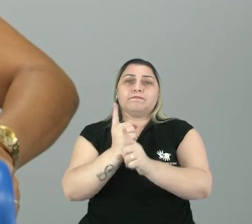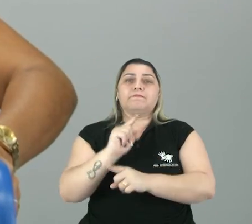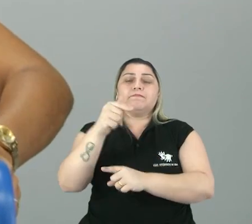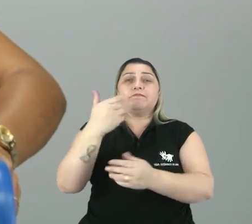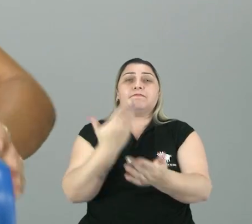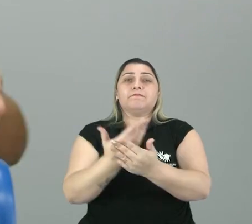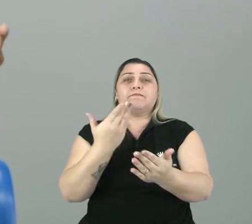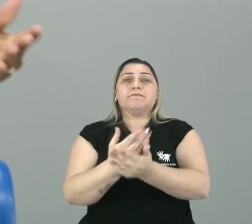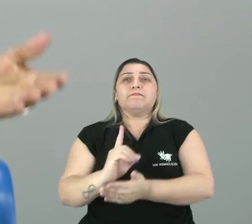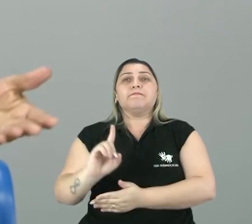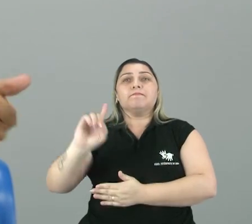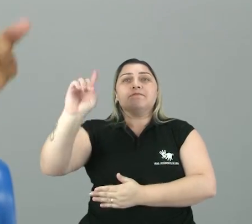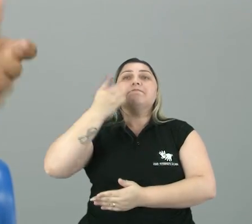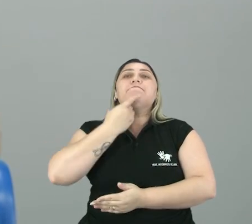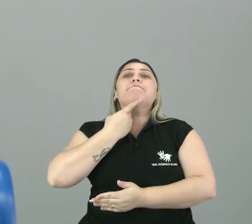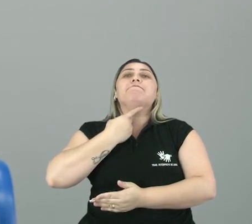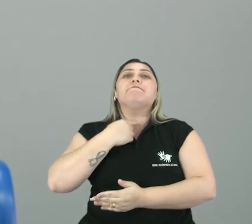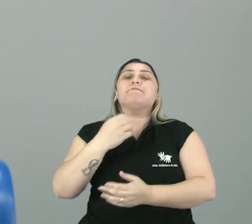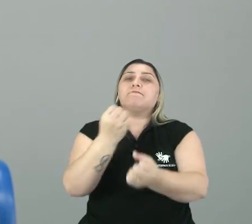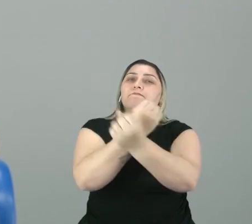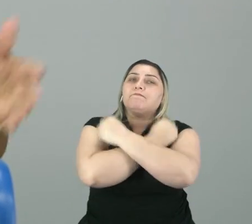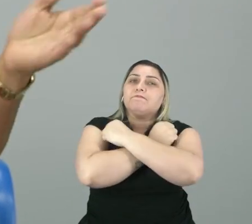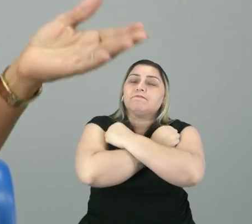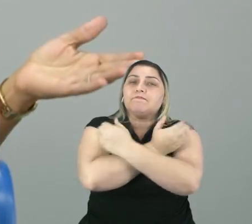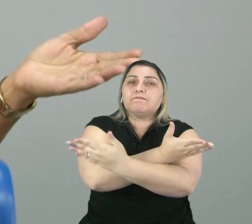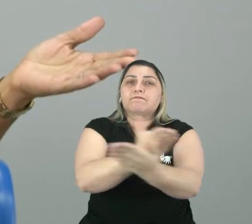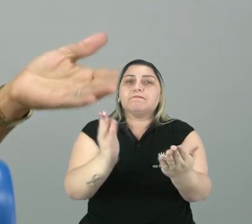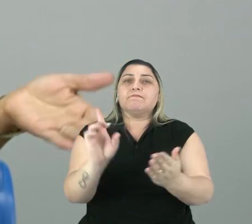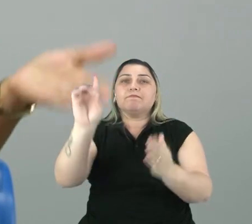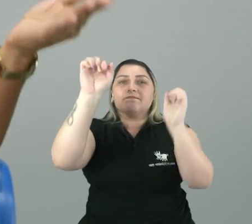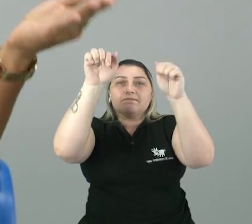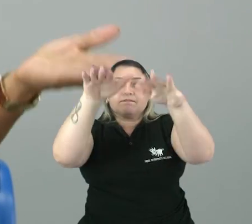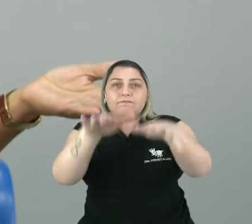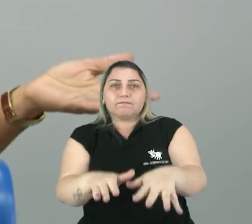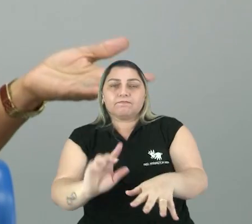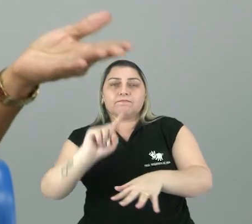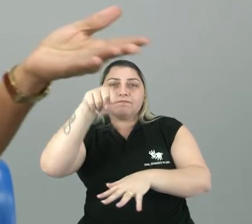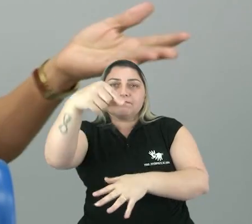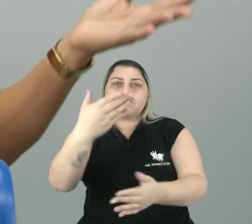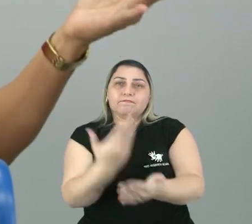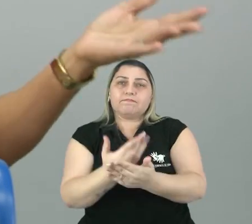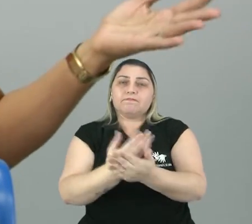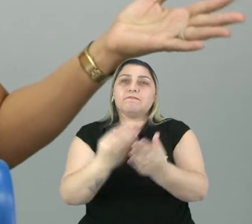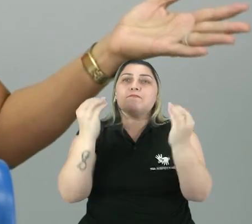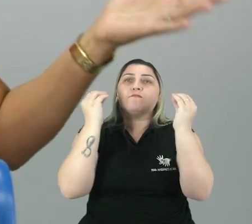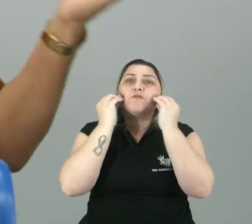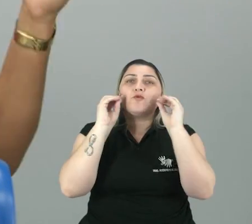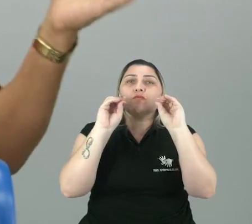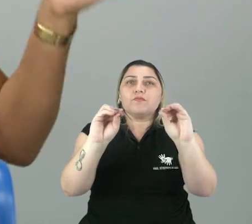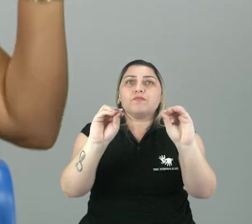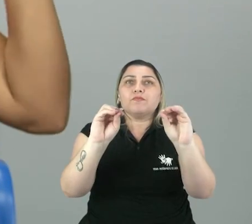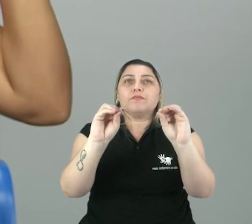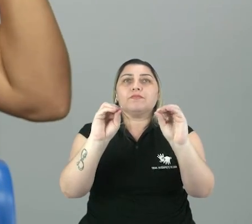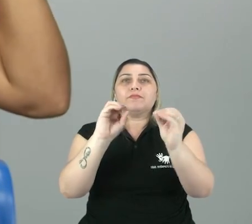outras aulas, se Deus assim permitir. Um forte abraço a todos. Fica na paz de Deus. Até a próxima. Beijo. Elcio,